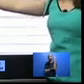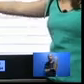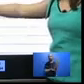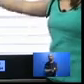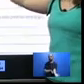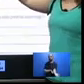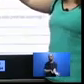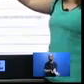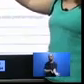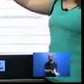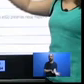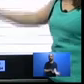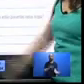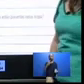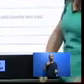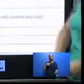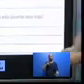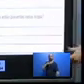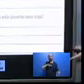Para os portugueses levarem embora.